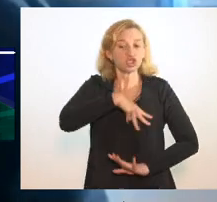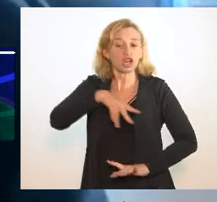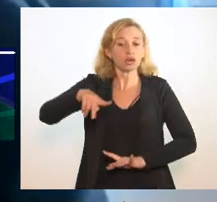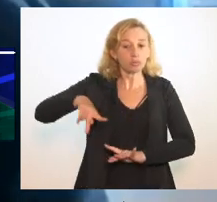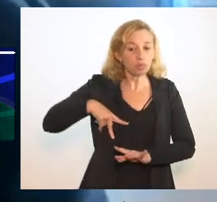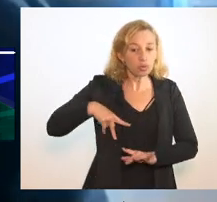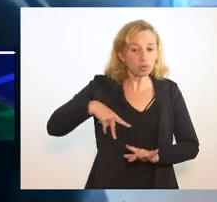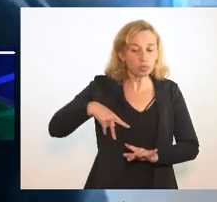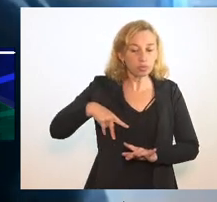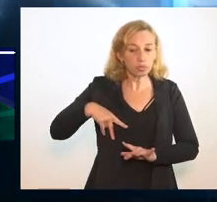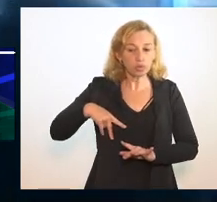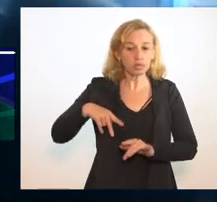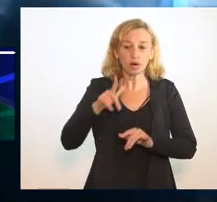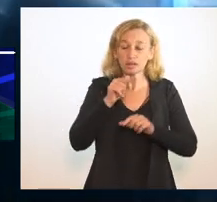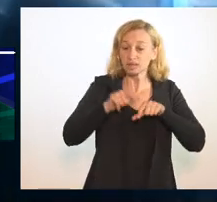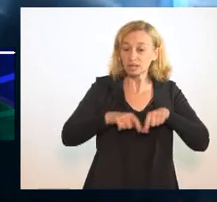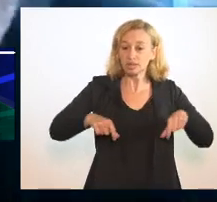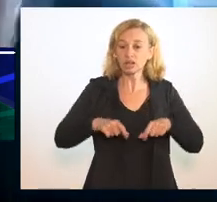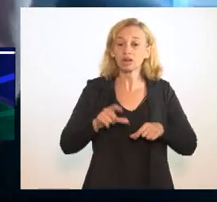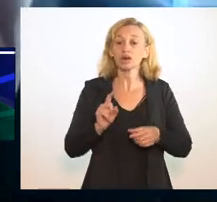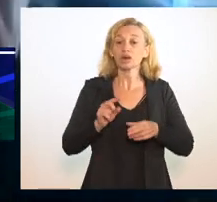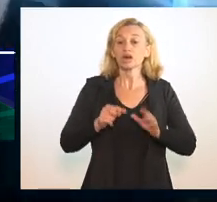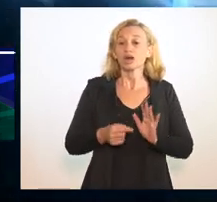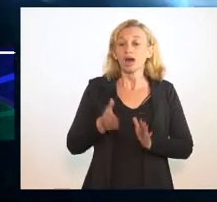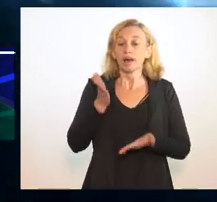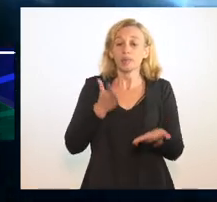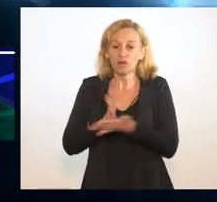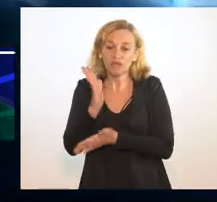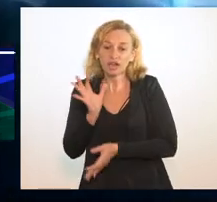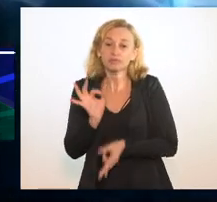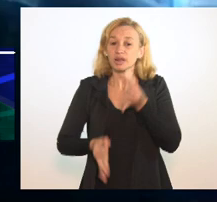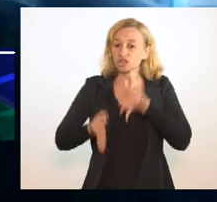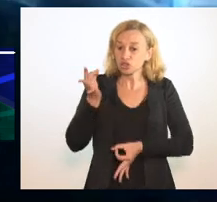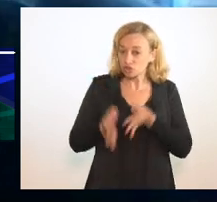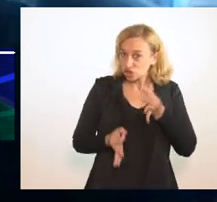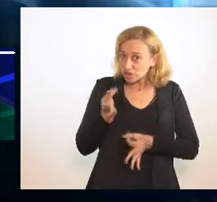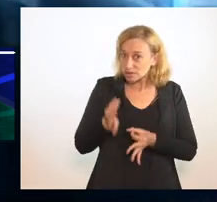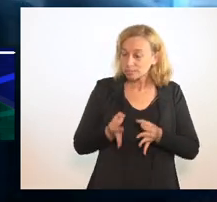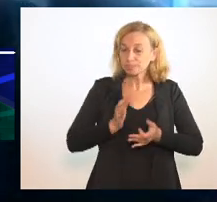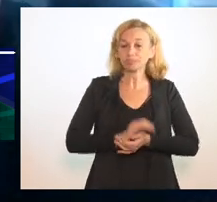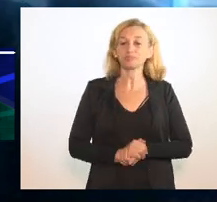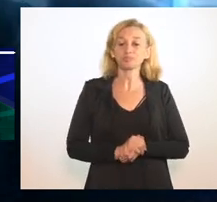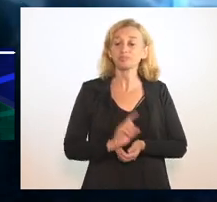para saneamento acatado pela Justiça. Seria um contrassenso